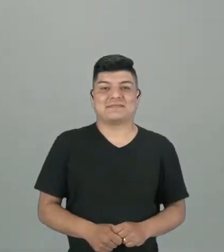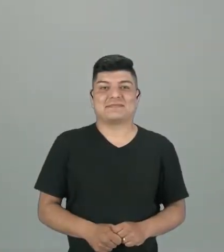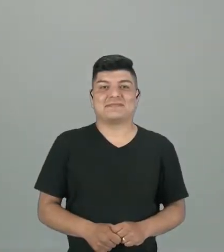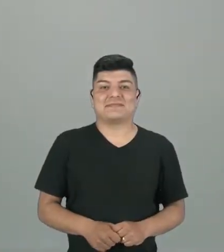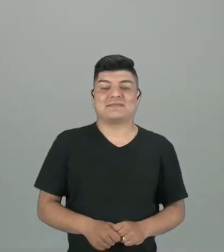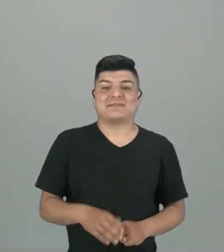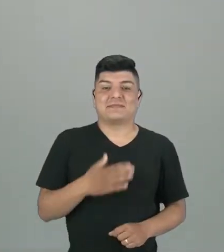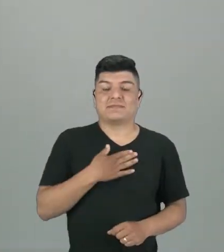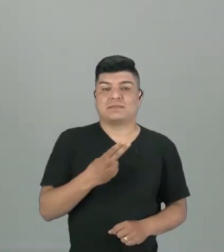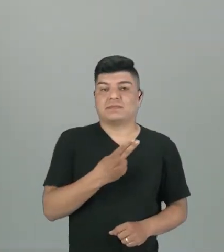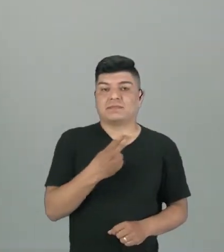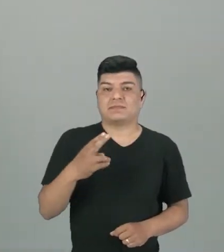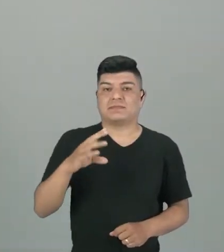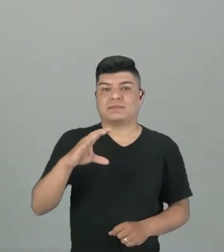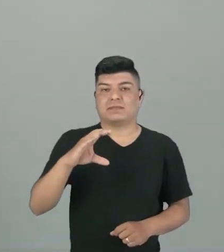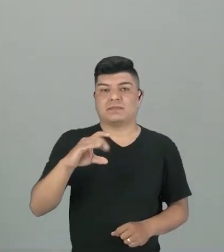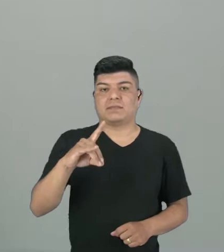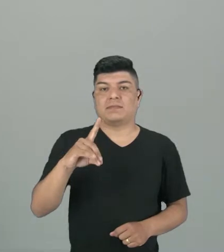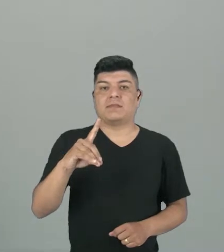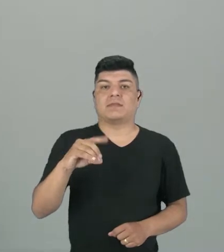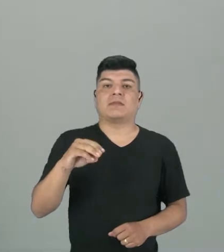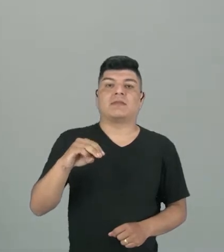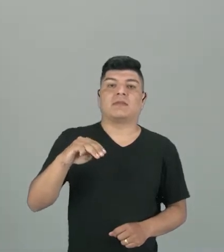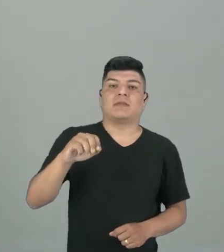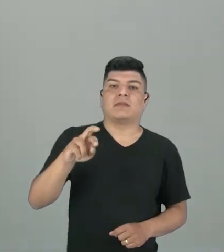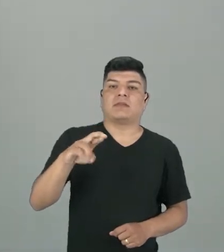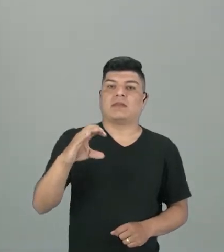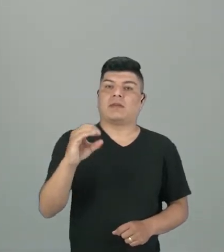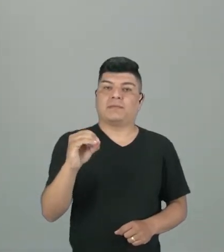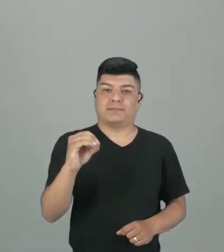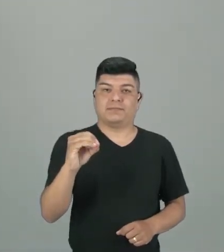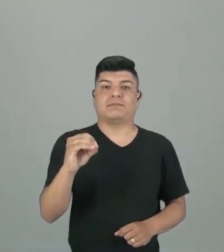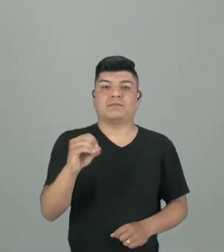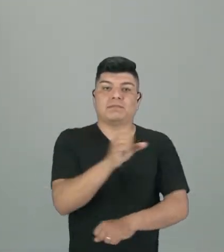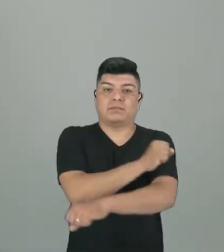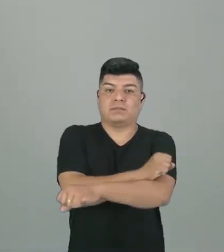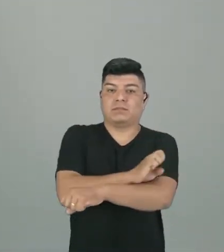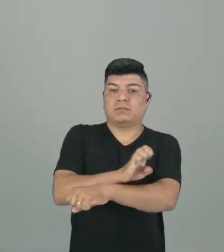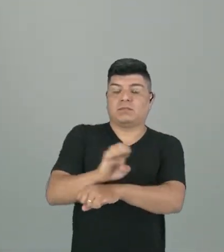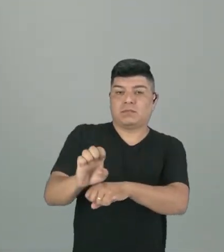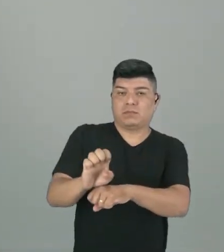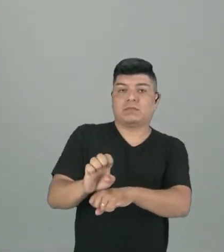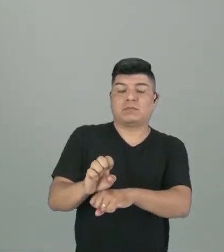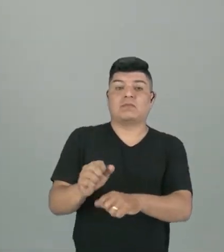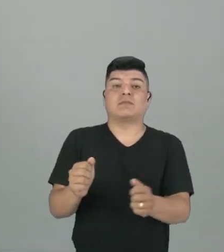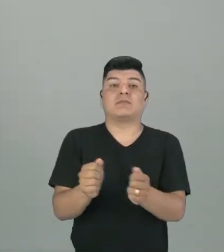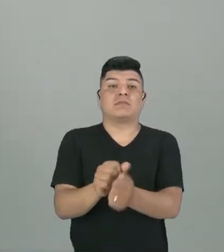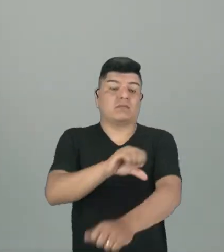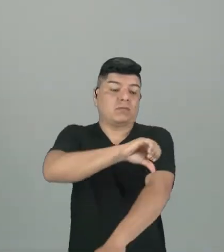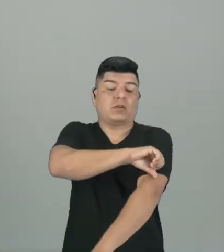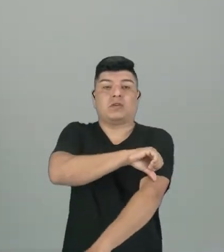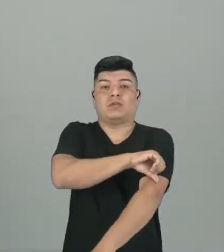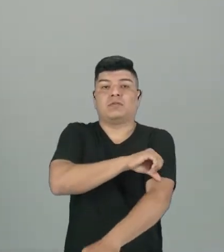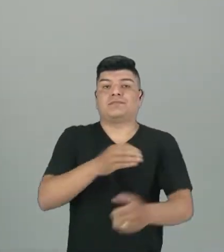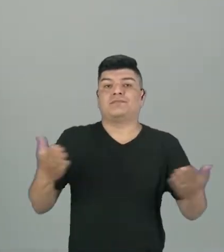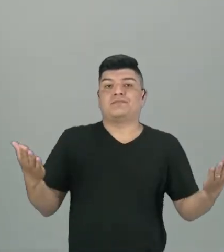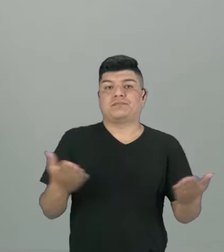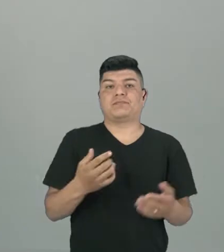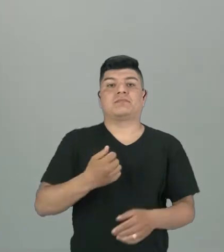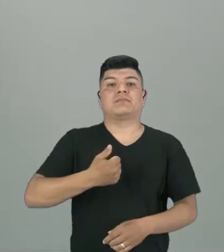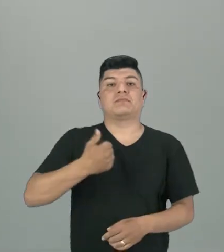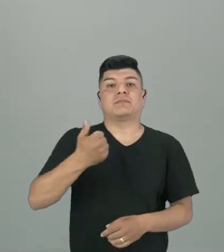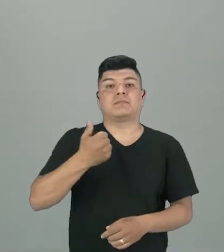Professor Cid Mauro, assessor de ensino religioso da Secretaria de Educação do Estado do Acre, com o 9º ano, agora na primeira aula do